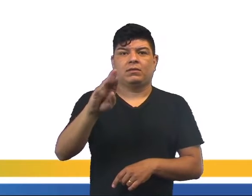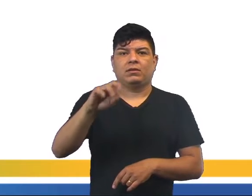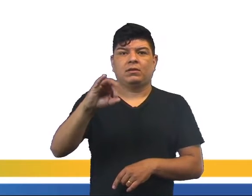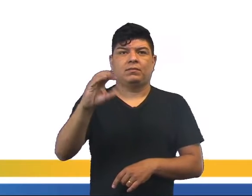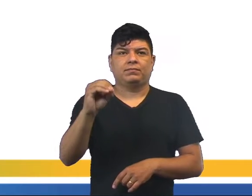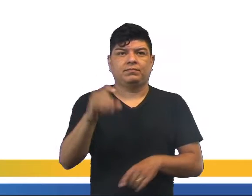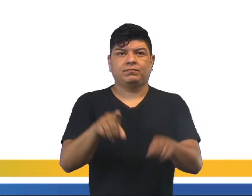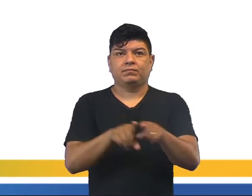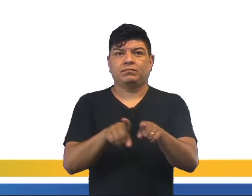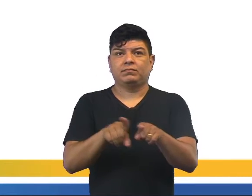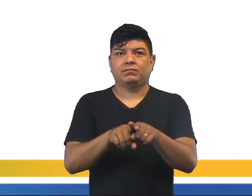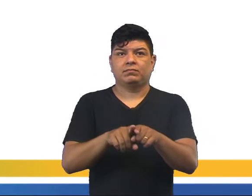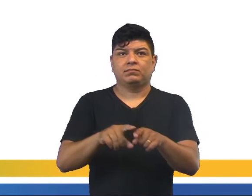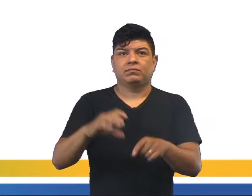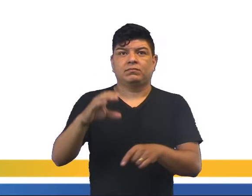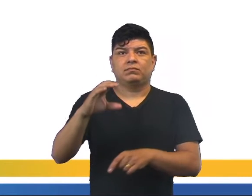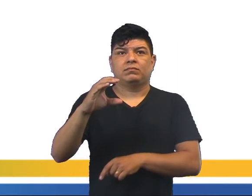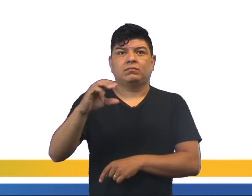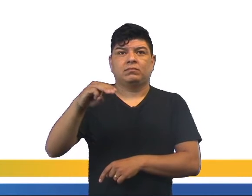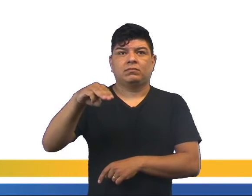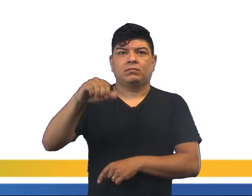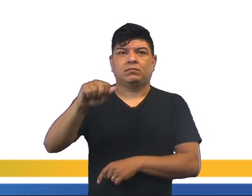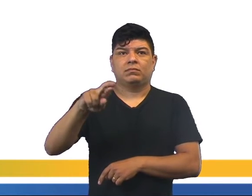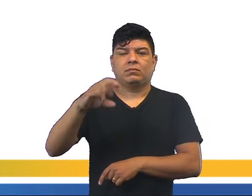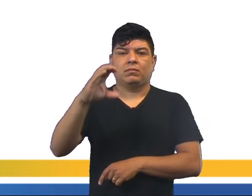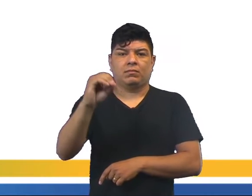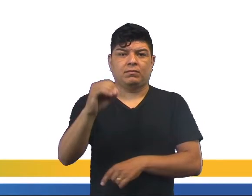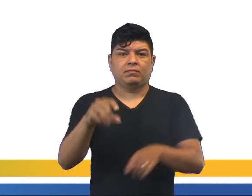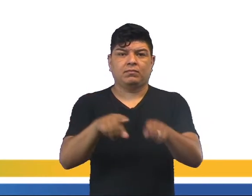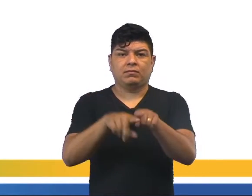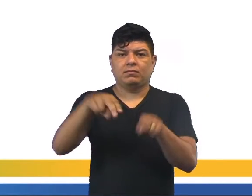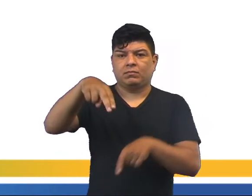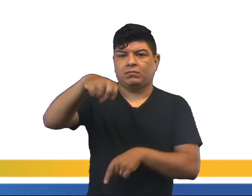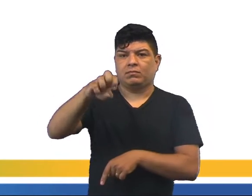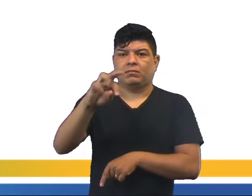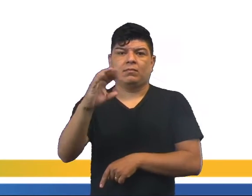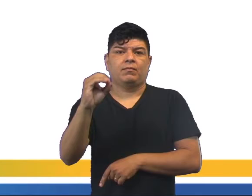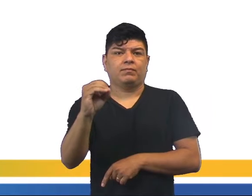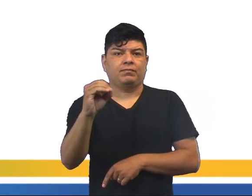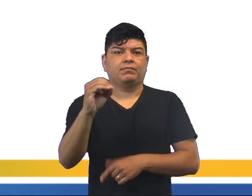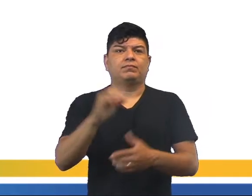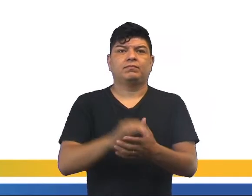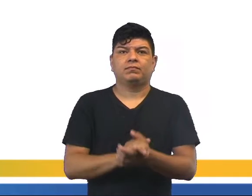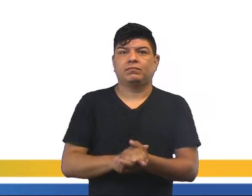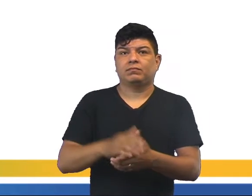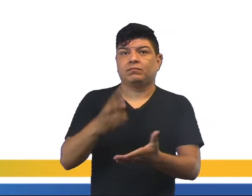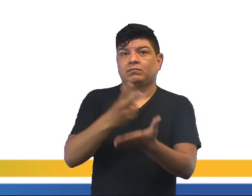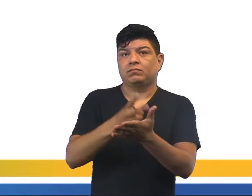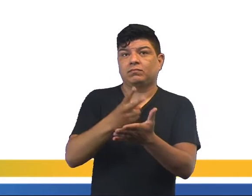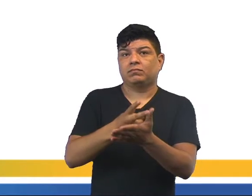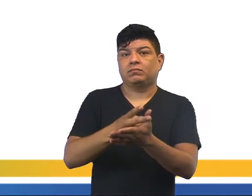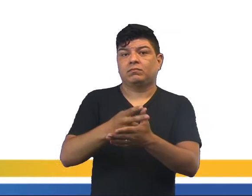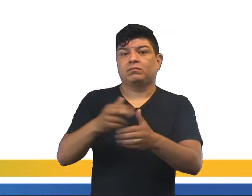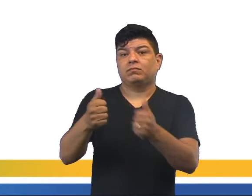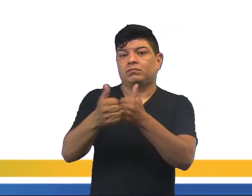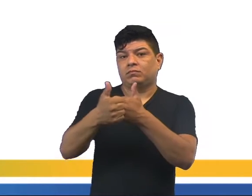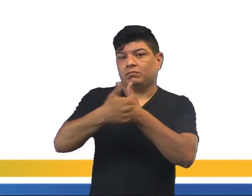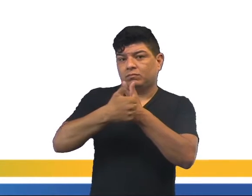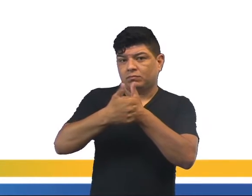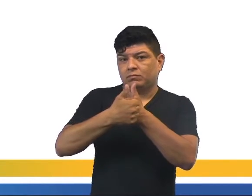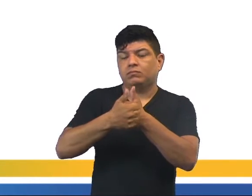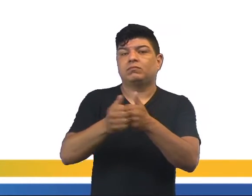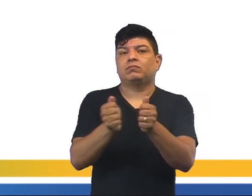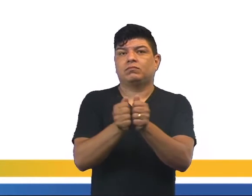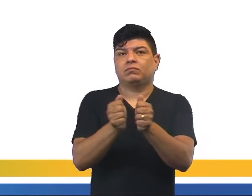Comúntios. O imperador Nero sendo coroado pela sua mãe, né, a Agripina, né, no